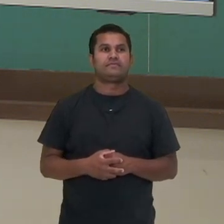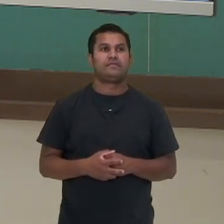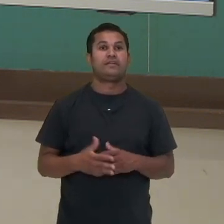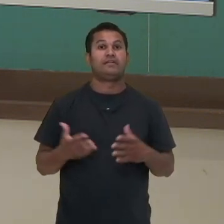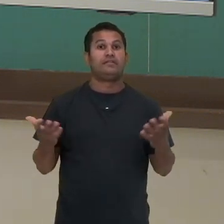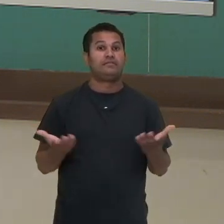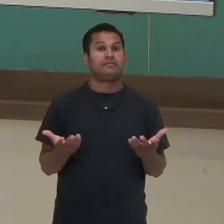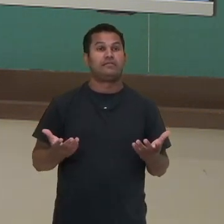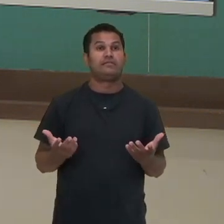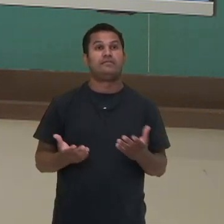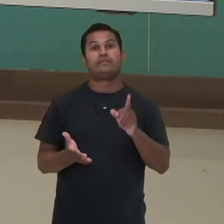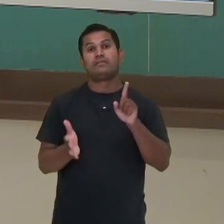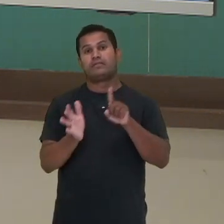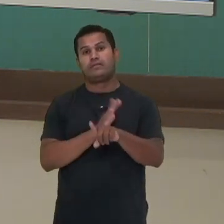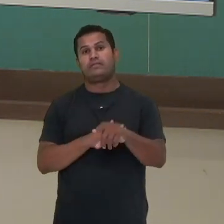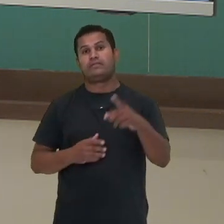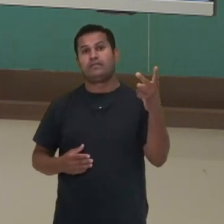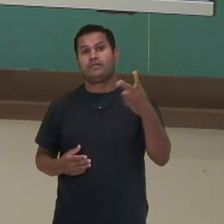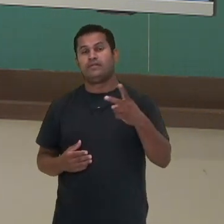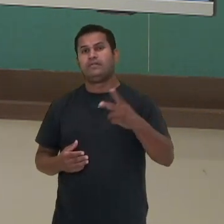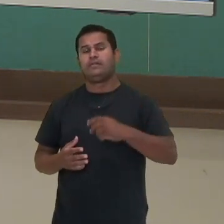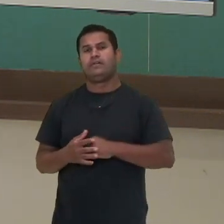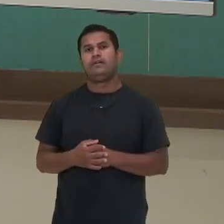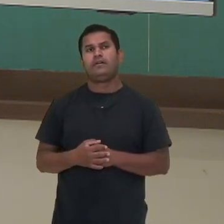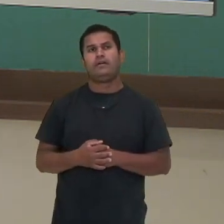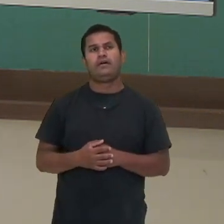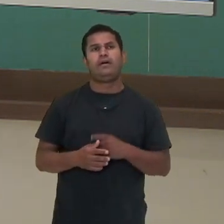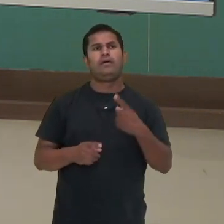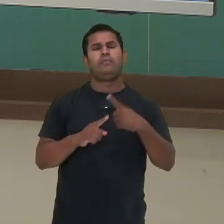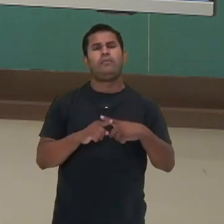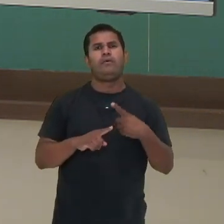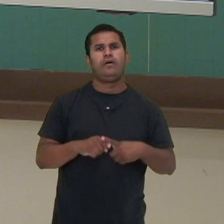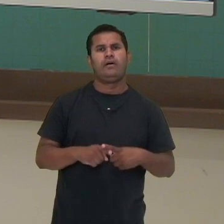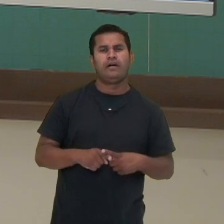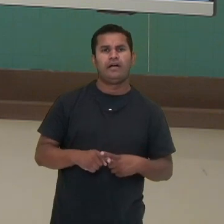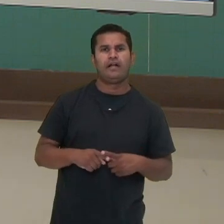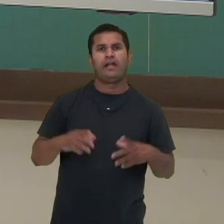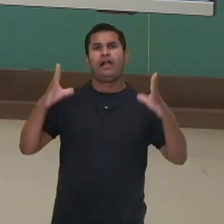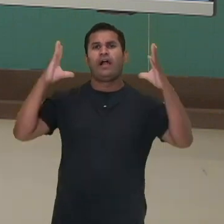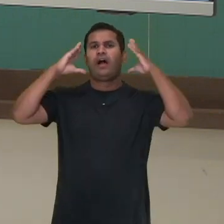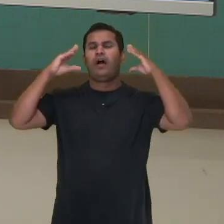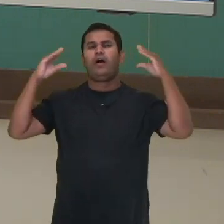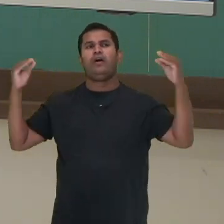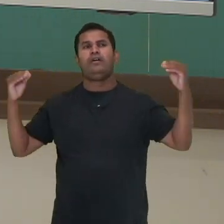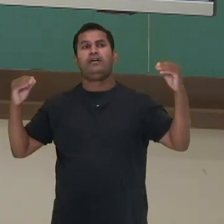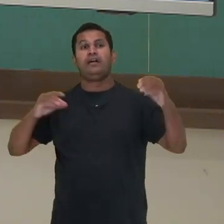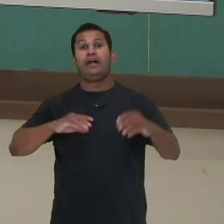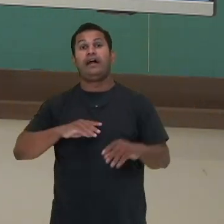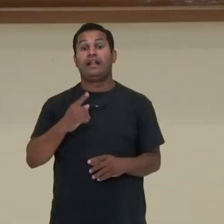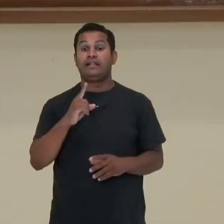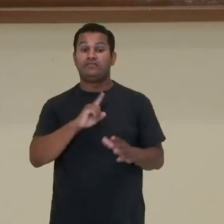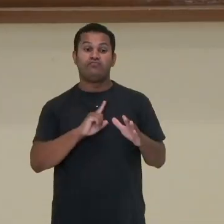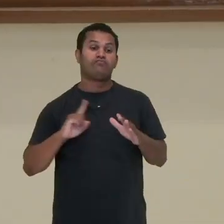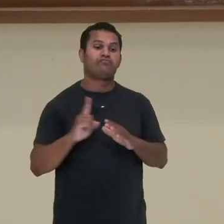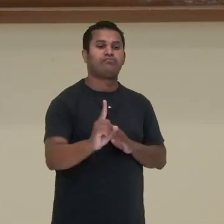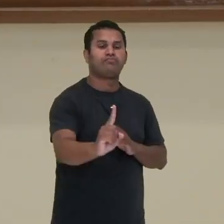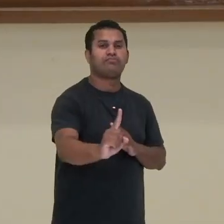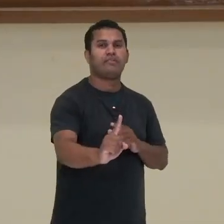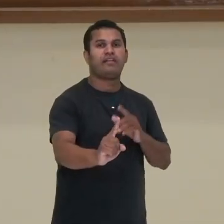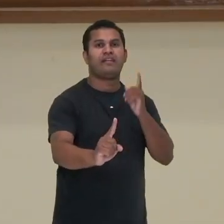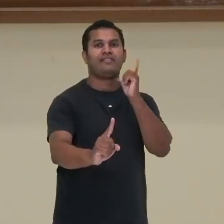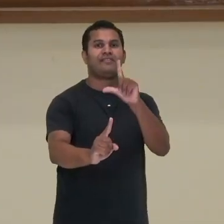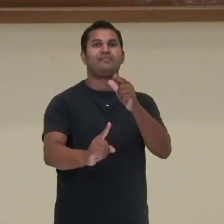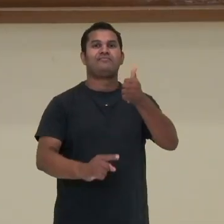para a nossa próxima atividade? Por que a expansão marítima holandesa se destacou das outras monarquias? Então vocês